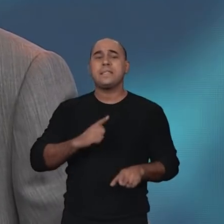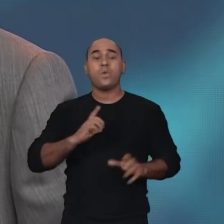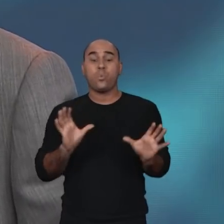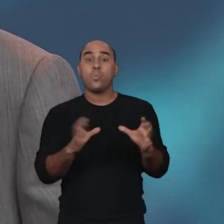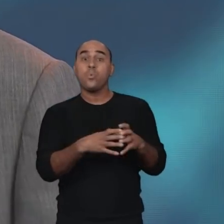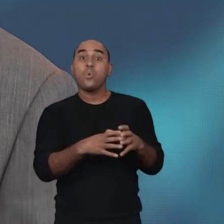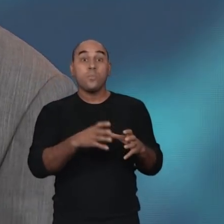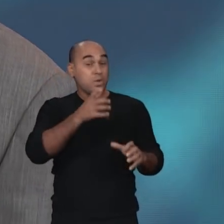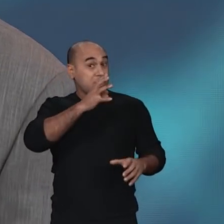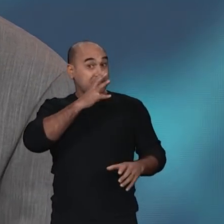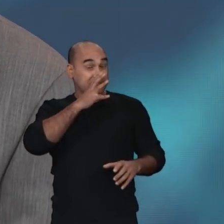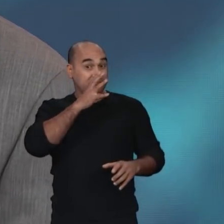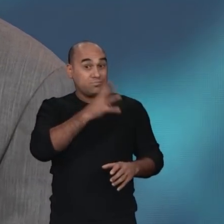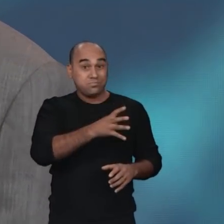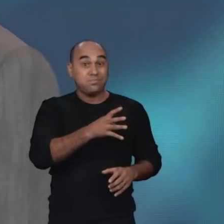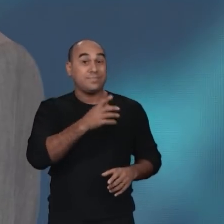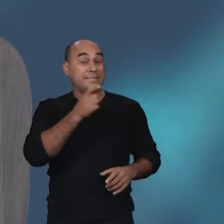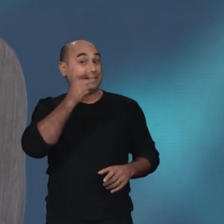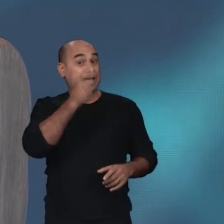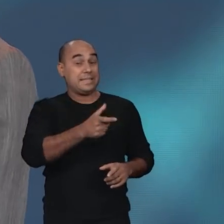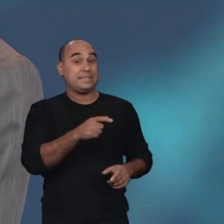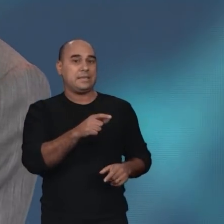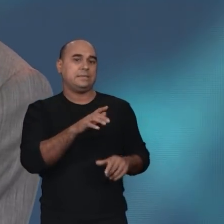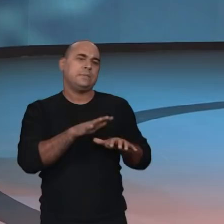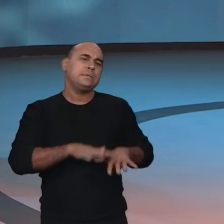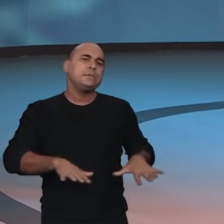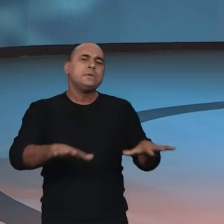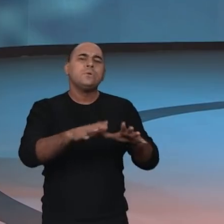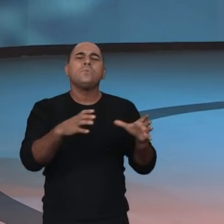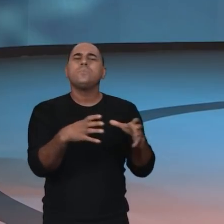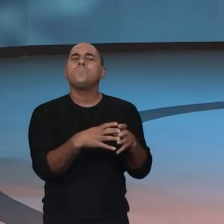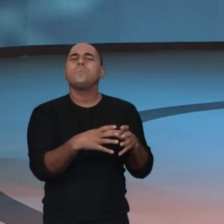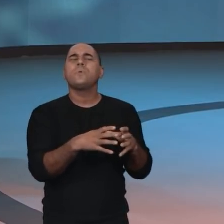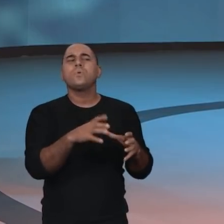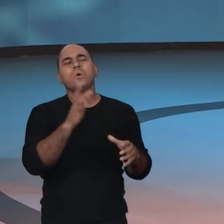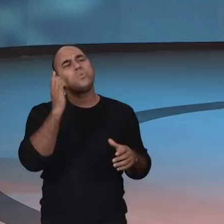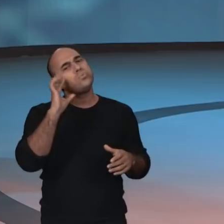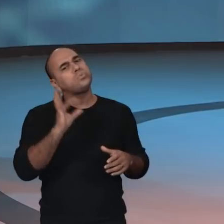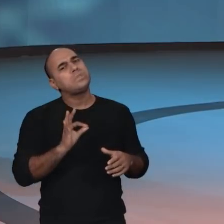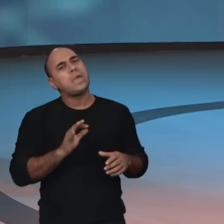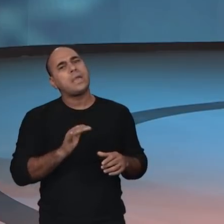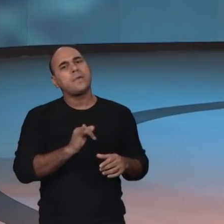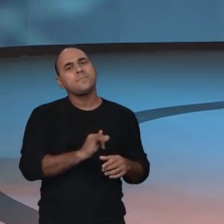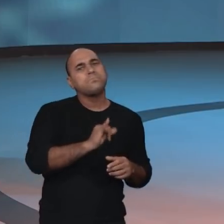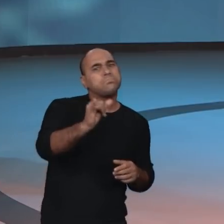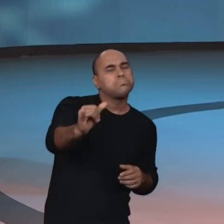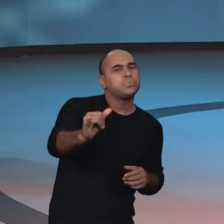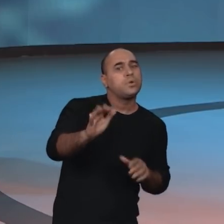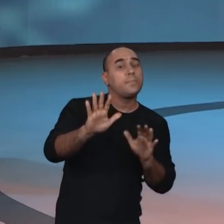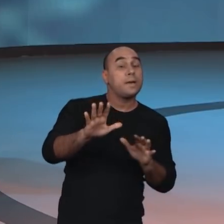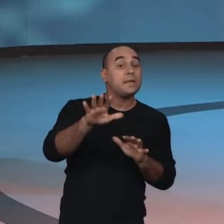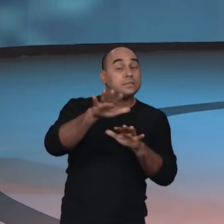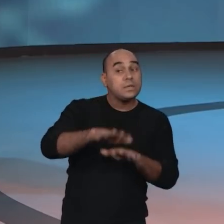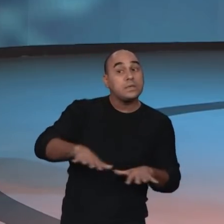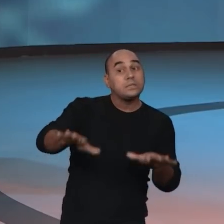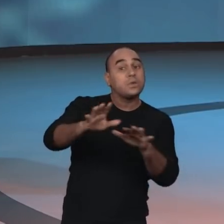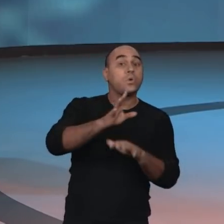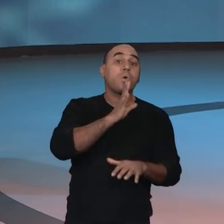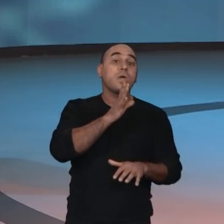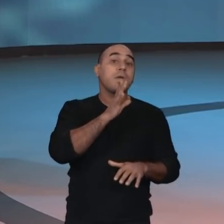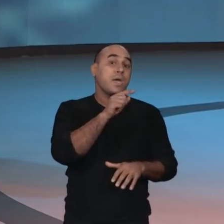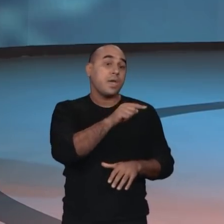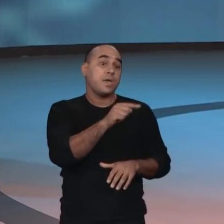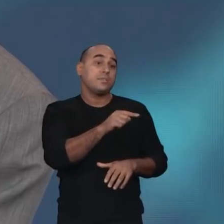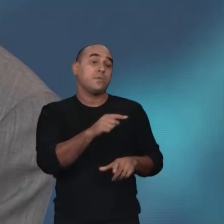que geralmente, talvez as mensagens não sejam pensadas para eles, mas que muitos se identificam e entendem porque você